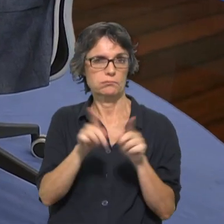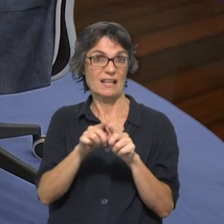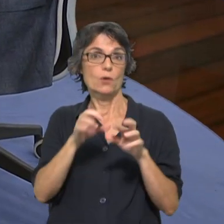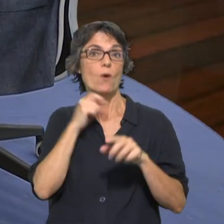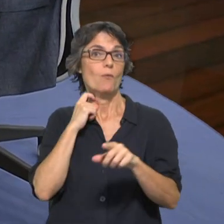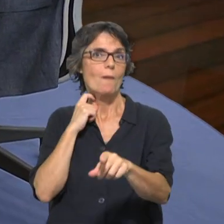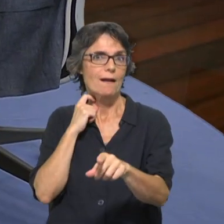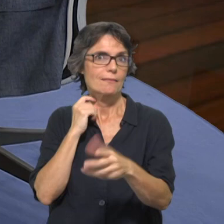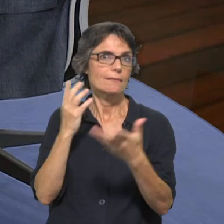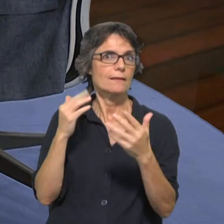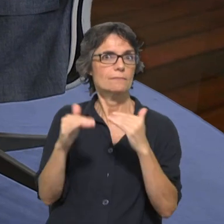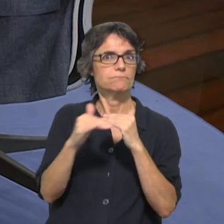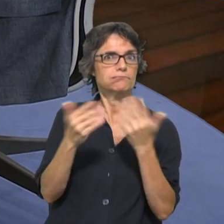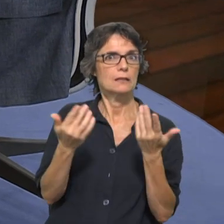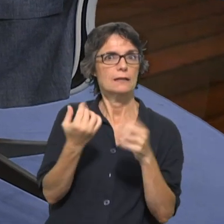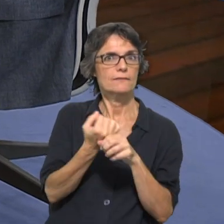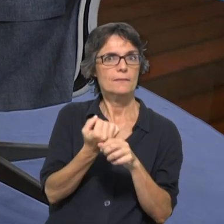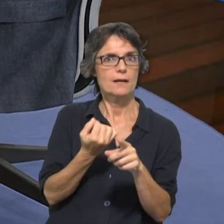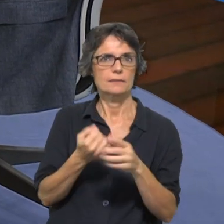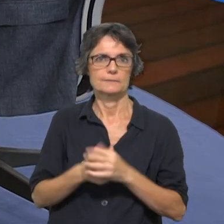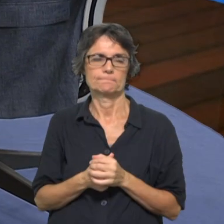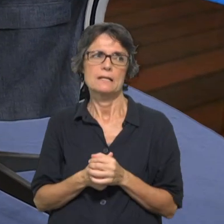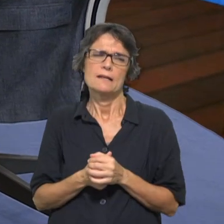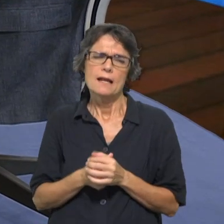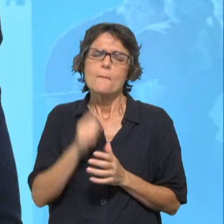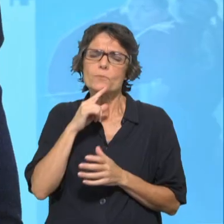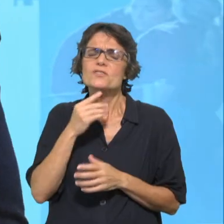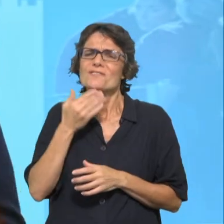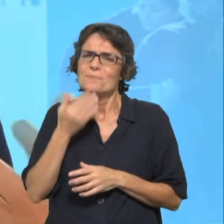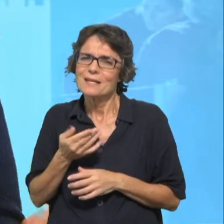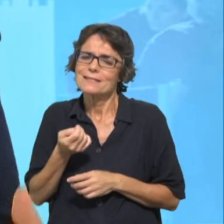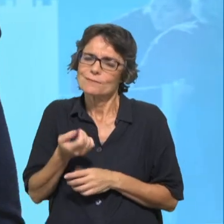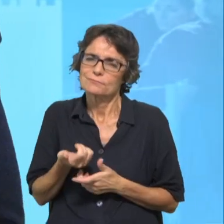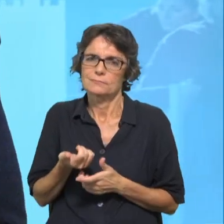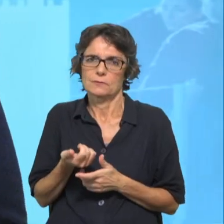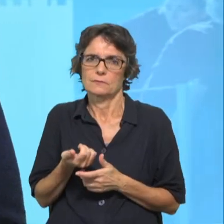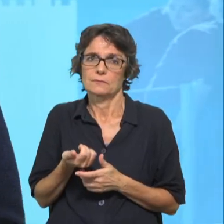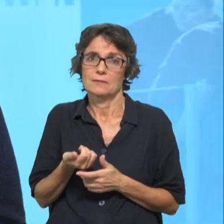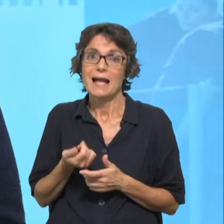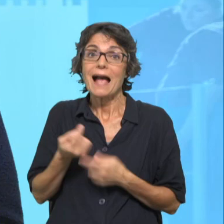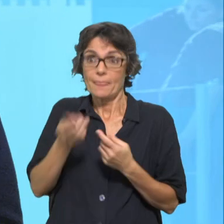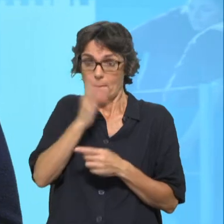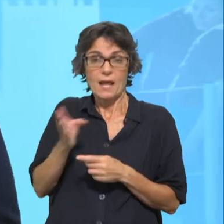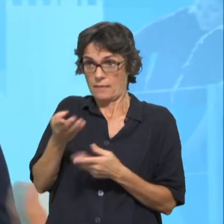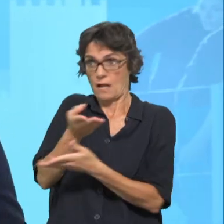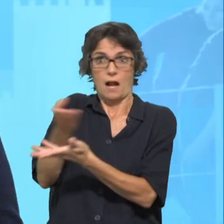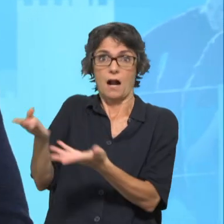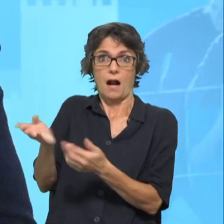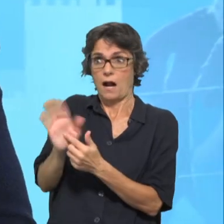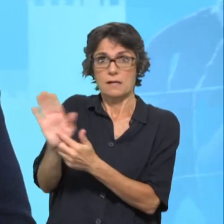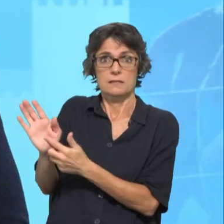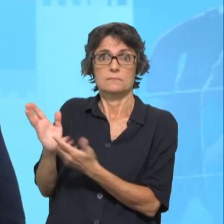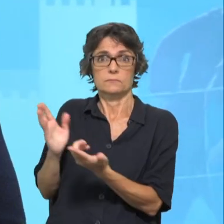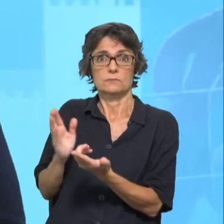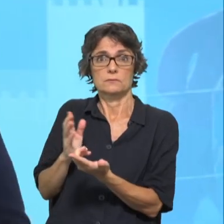Acho que vai haver experiências. E que vai... Porque neste momento não vai haver. Já há na prática. Só